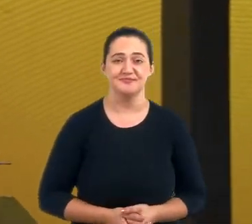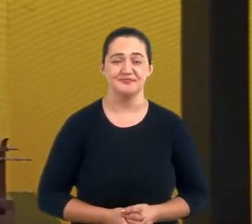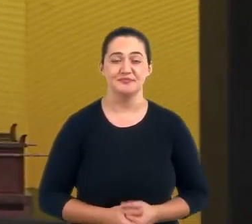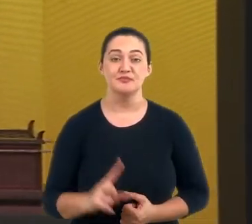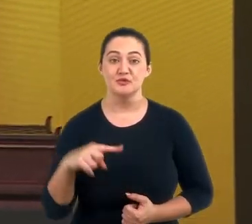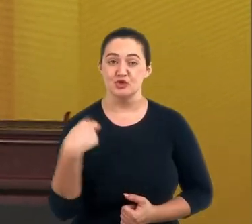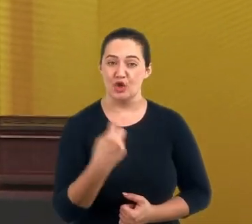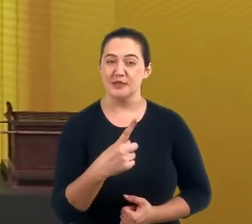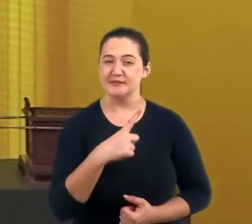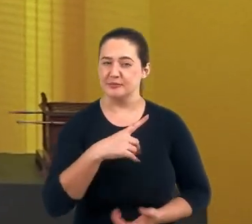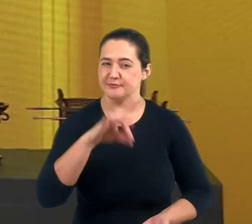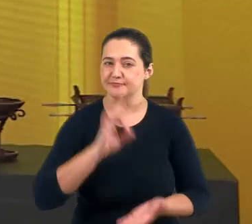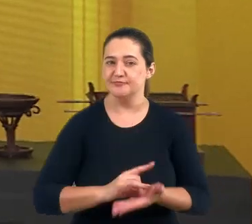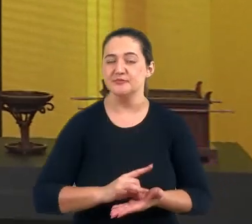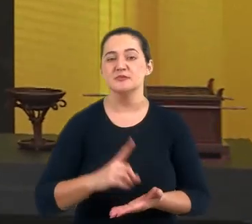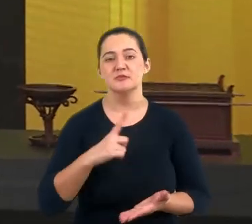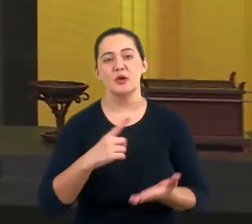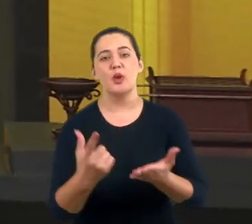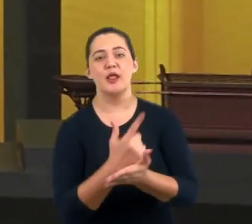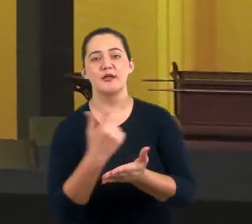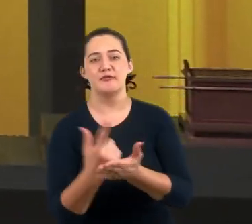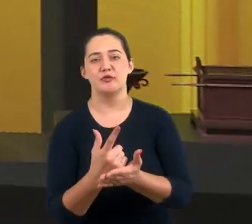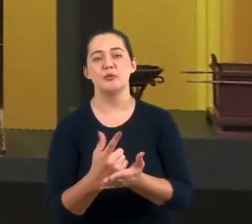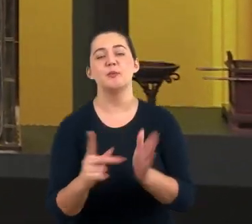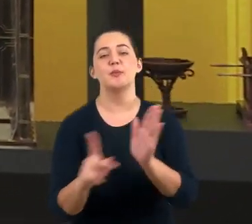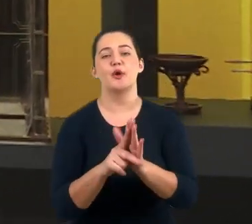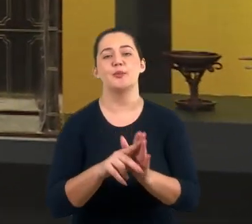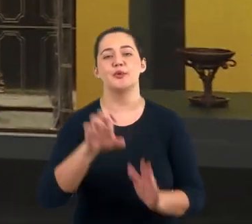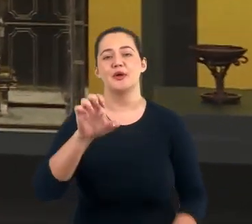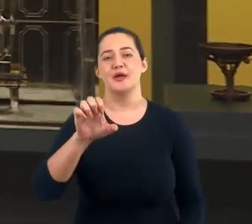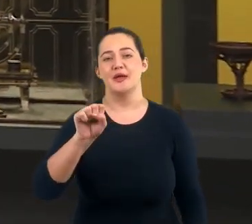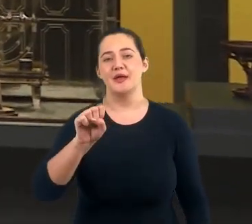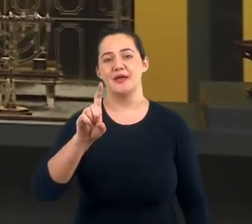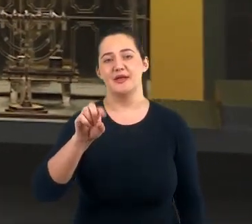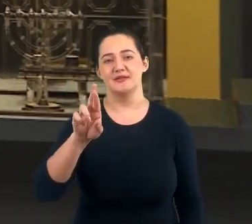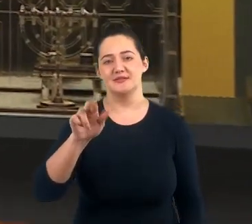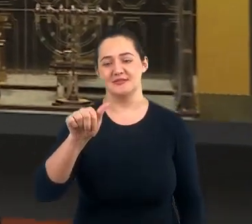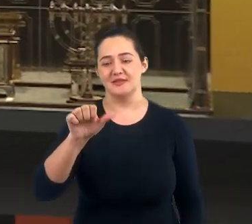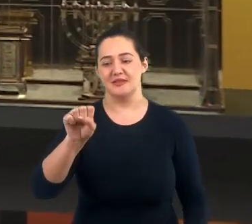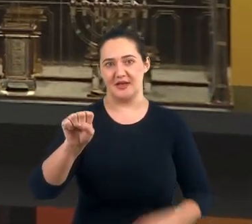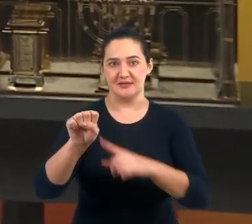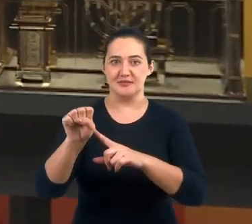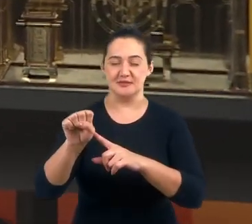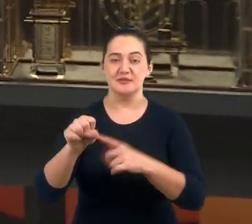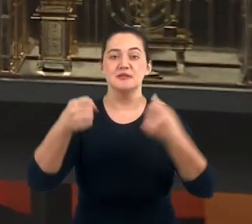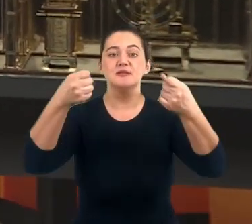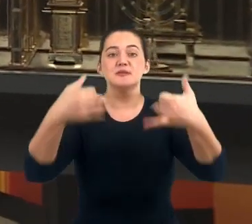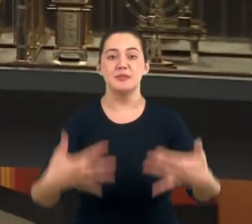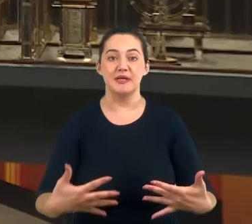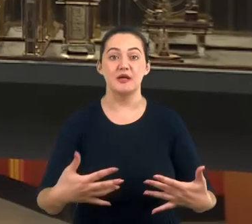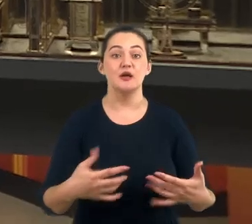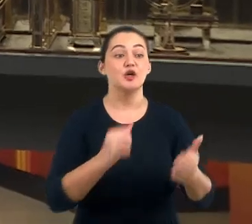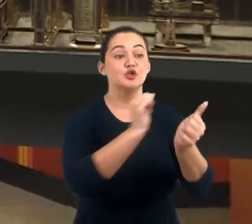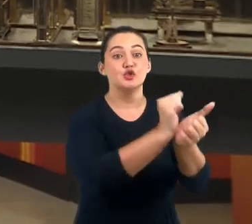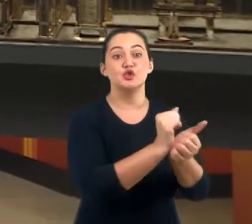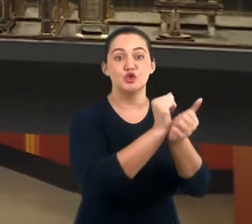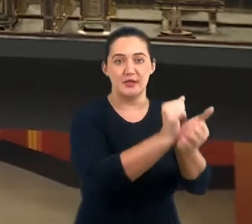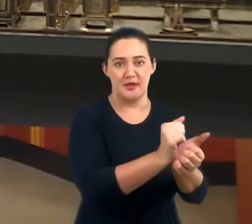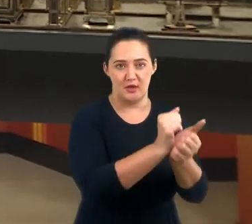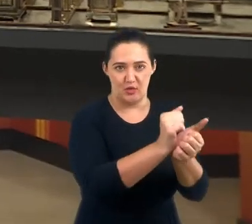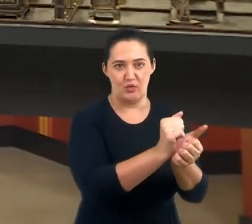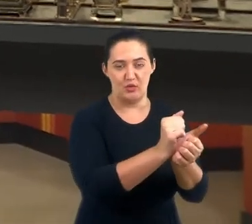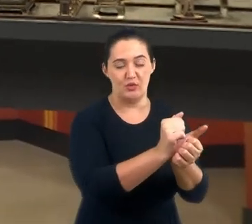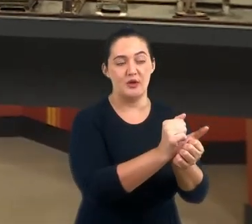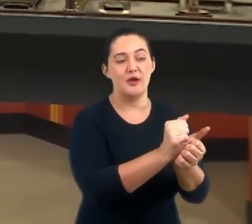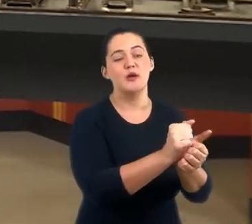O que nós temos de concreto está no livro de Esdras, que diz que os judeus saíram do cativeiro no primeiro mês